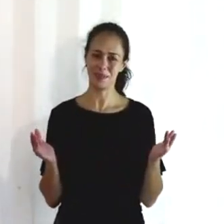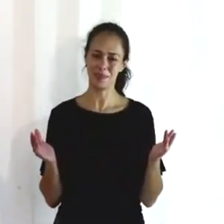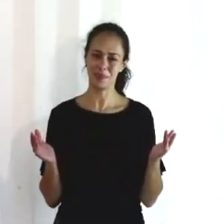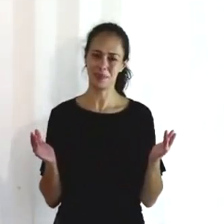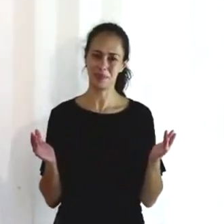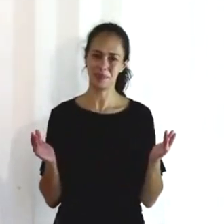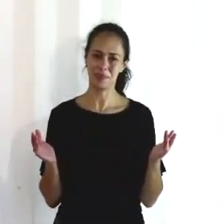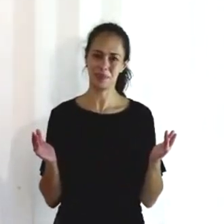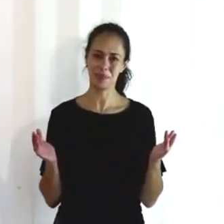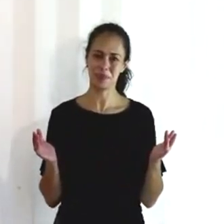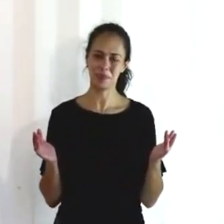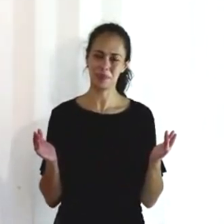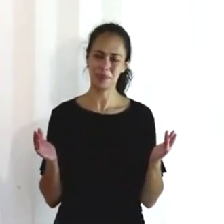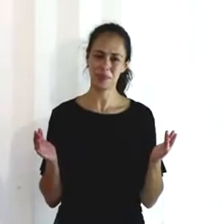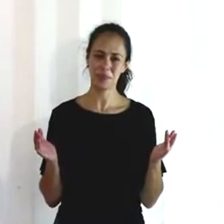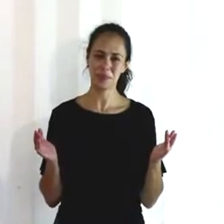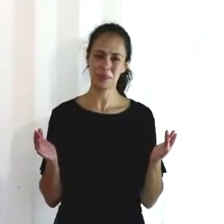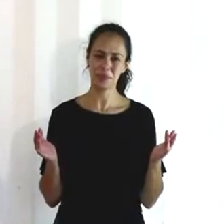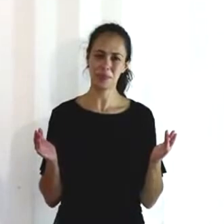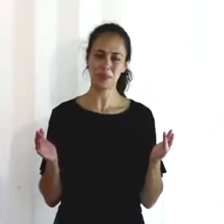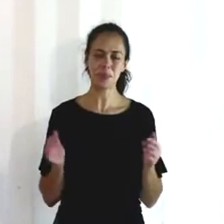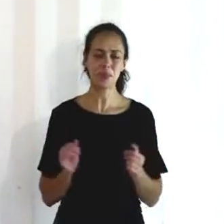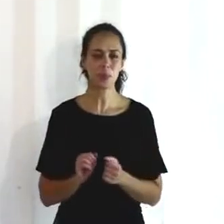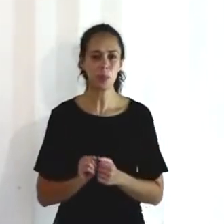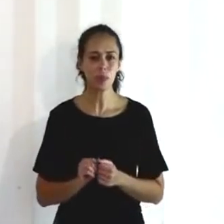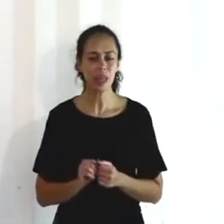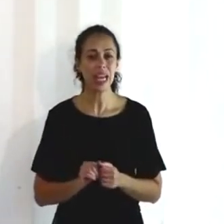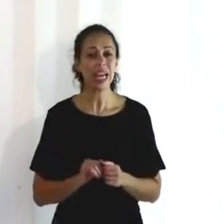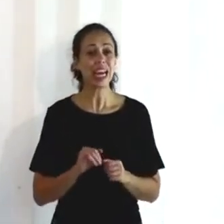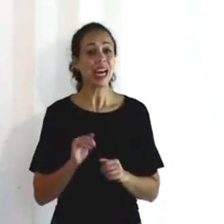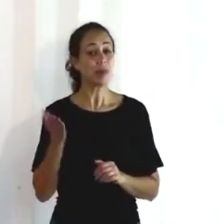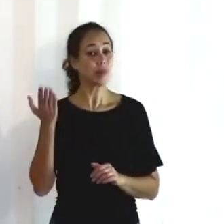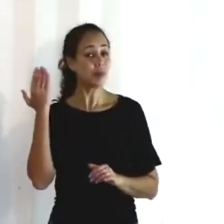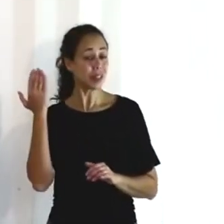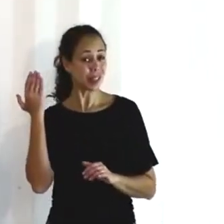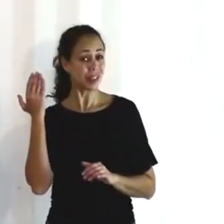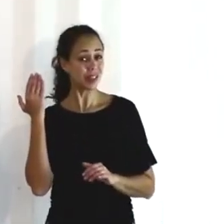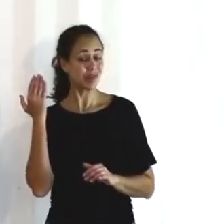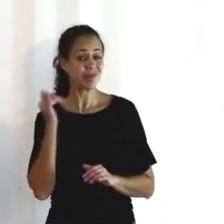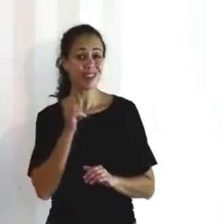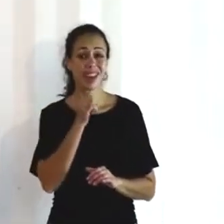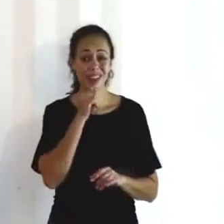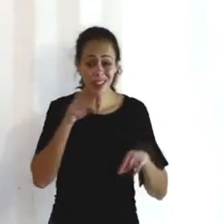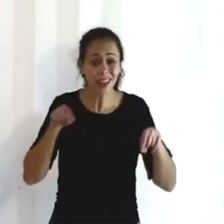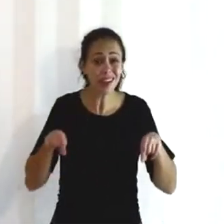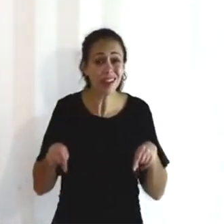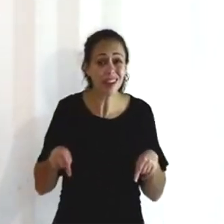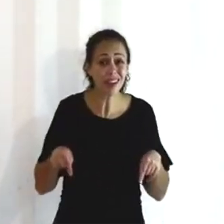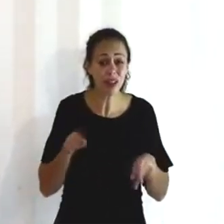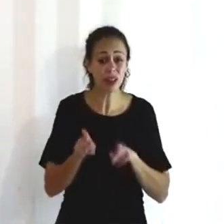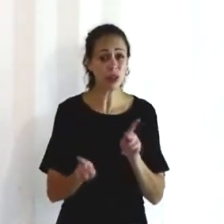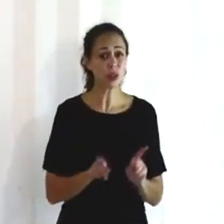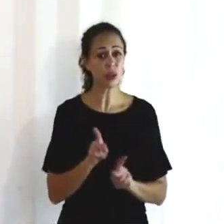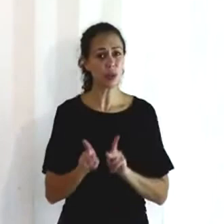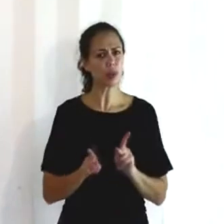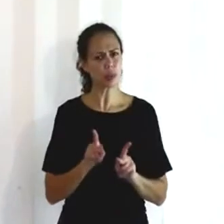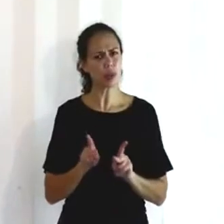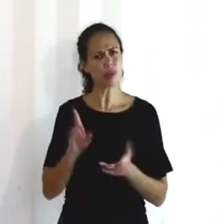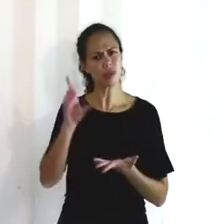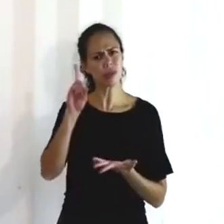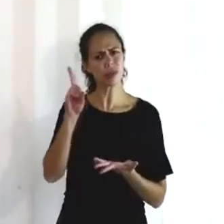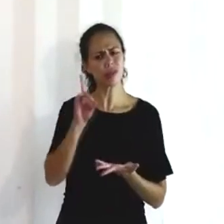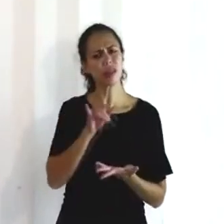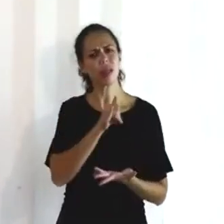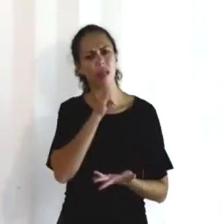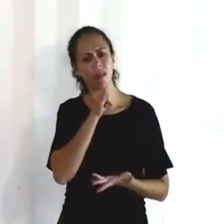com aquela frequência no meio do povo de Deus. Um pastor me contou uma vez, eu fiquei pensativo, até construindo essa figura na minha